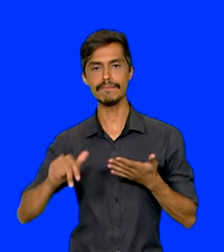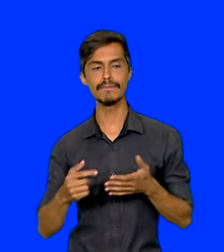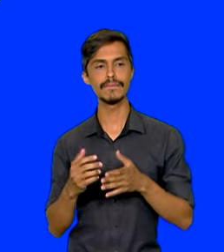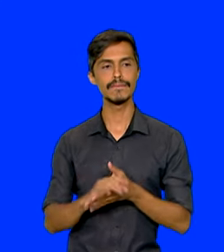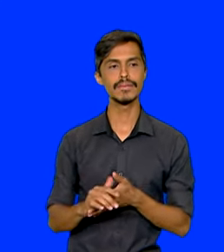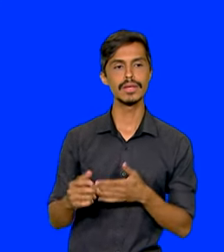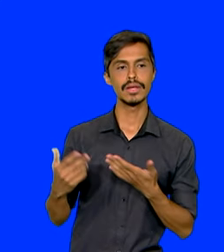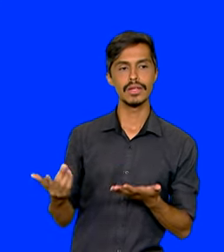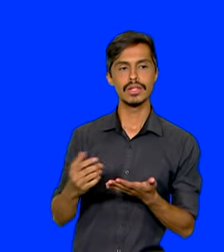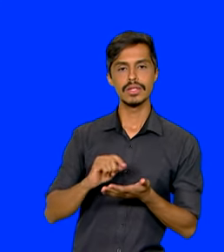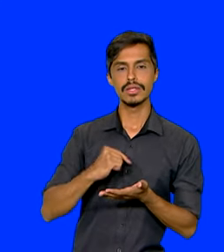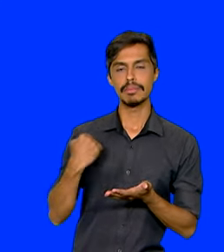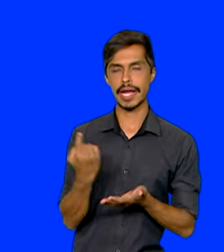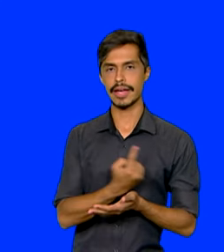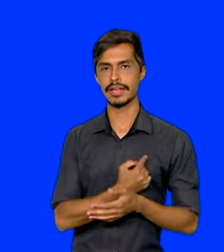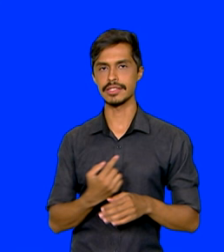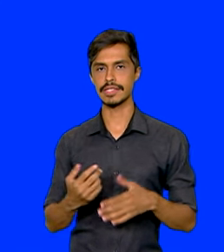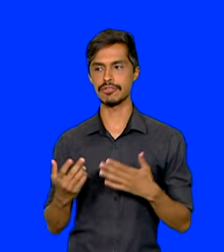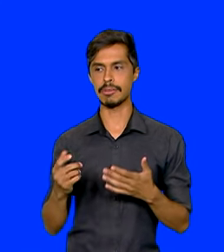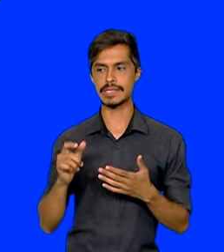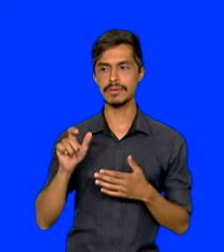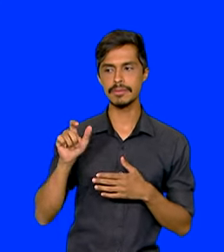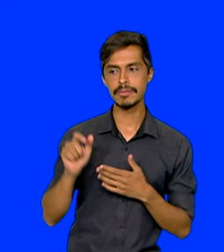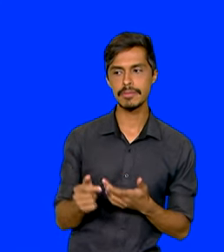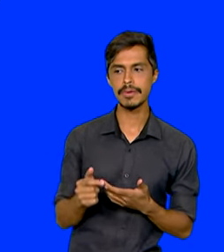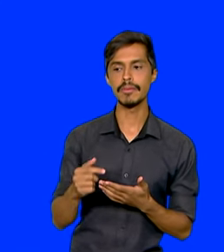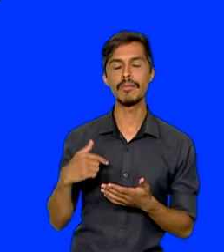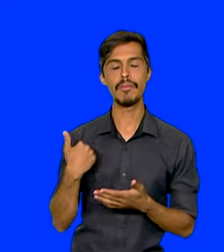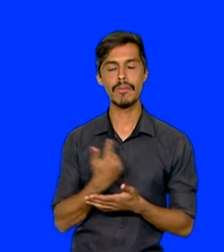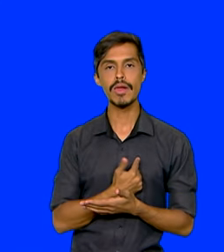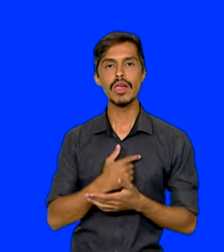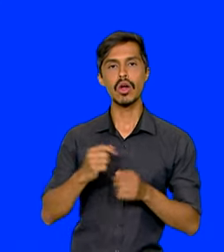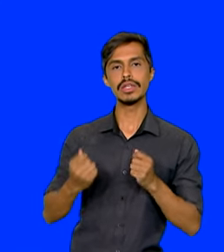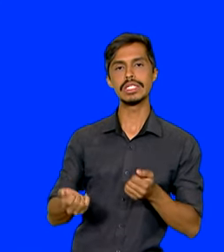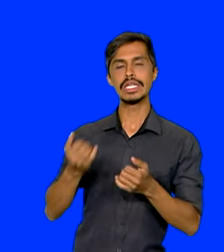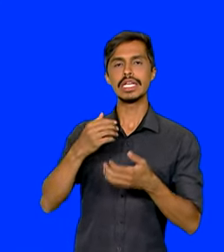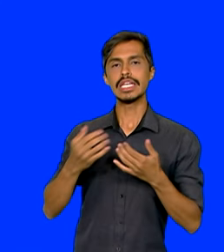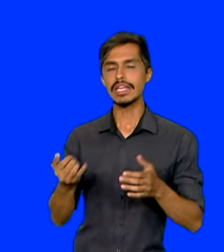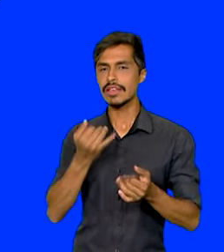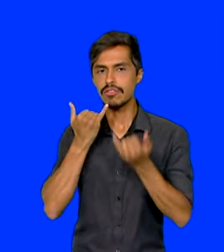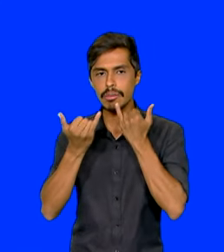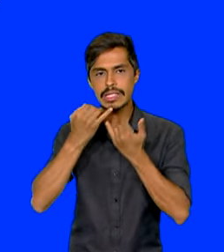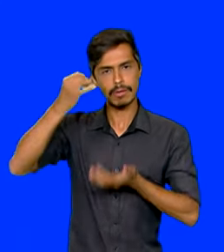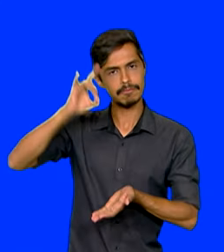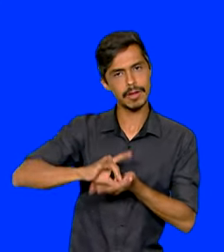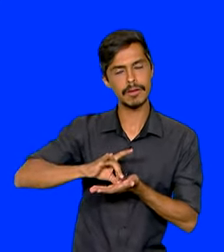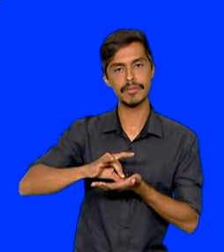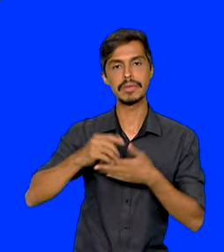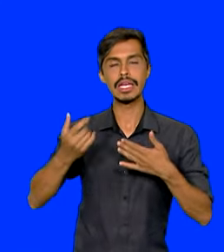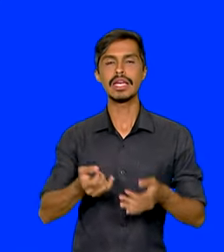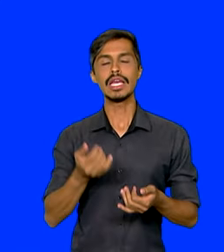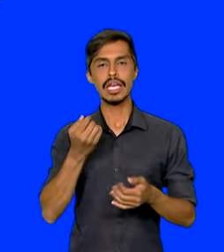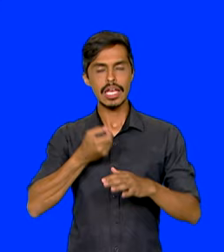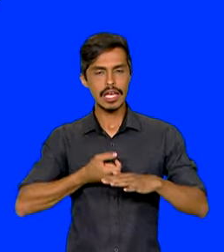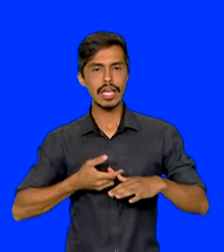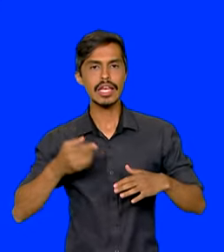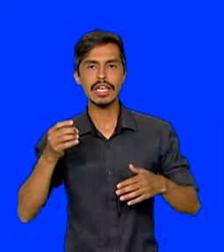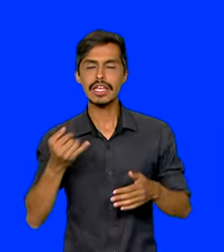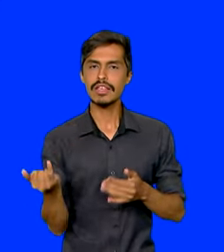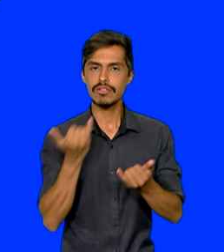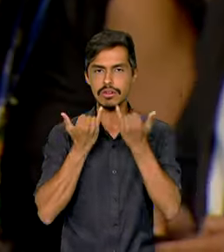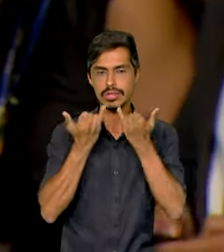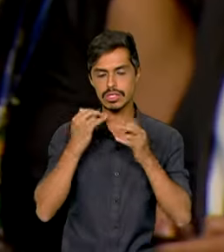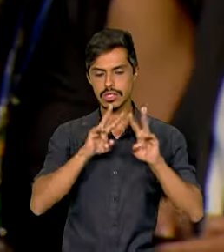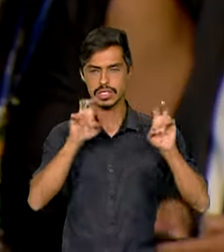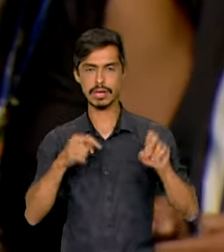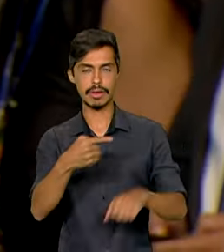um papel pedagógico, esclarecer, dar acesso à informação verdadeira, informações sobre a